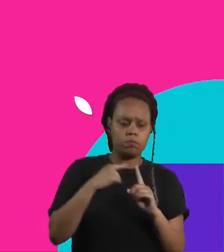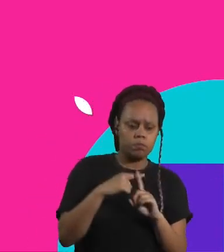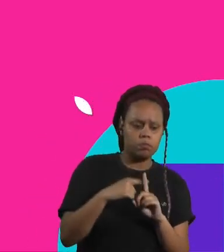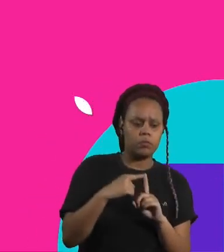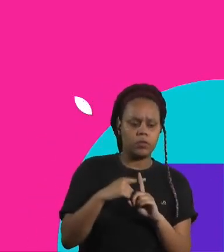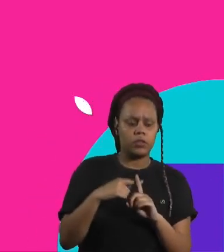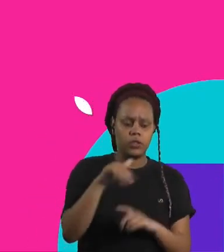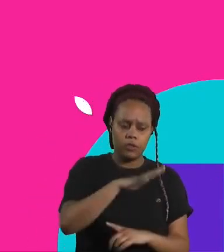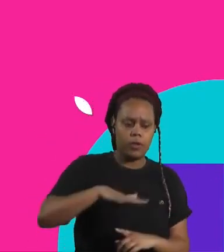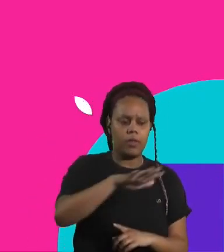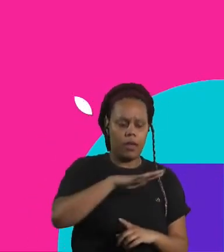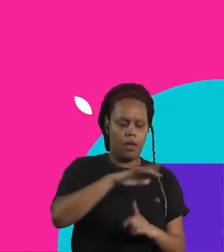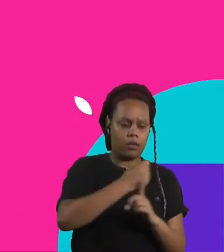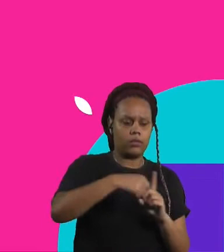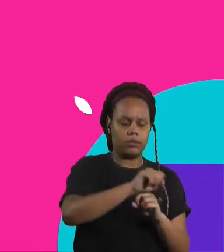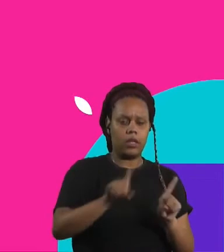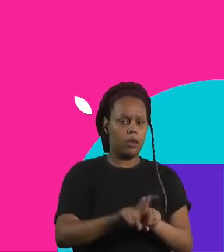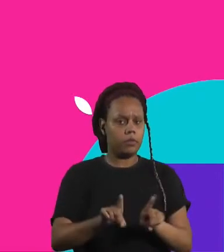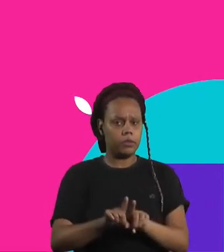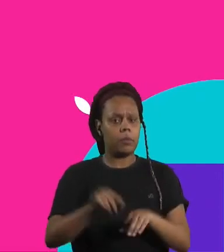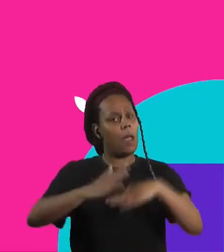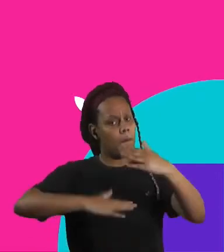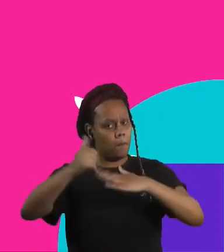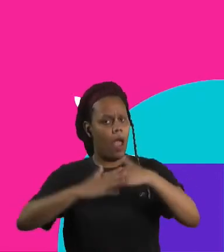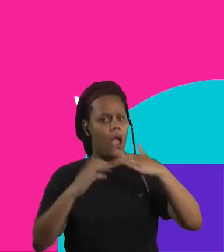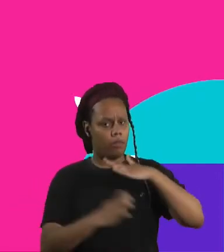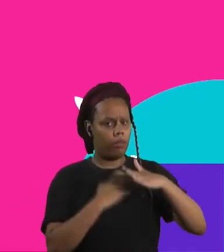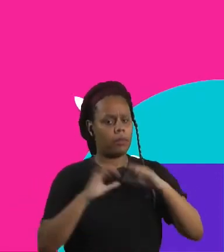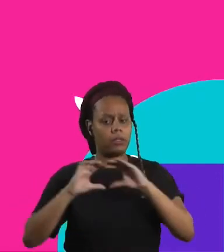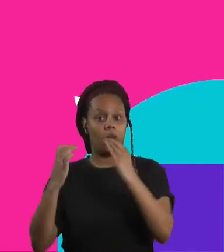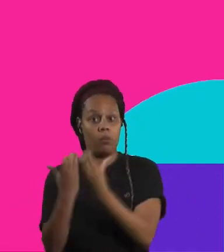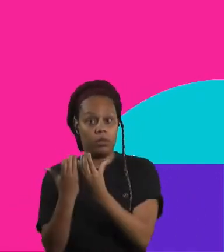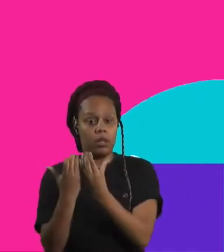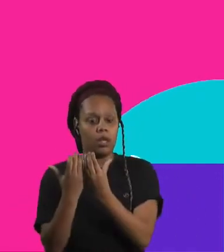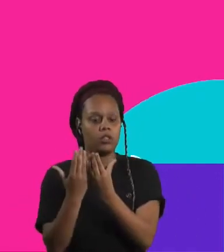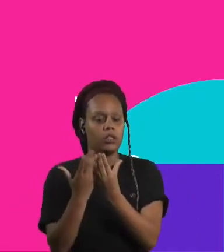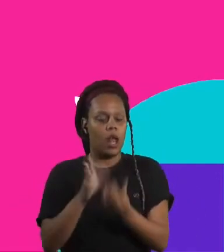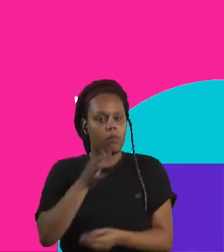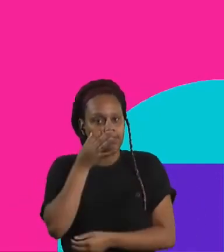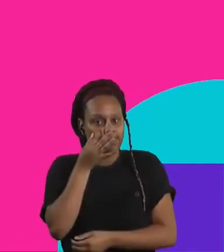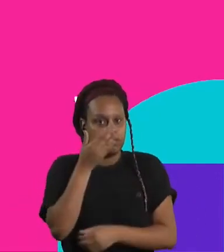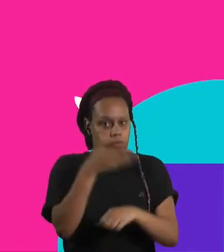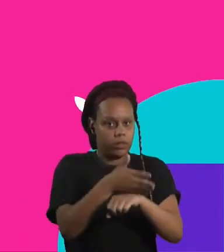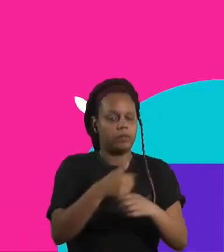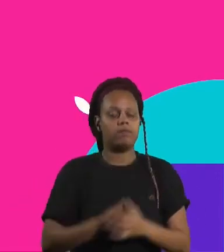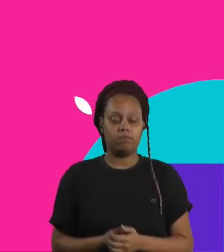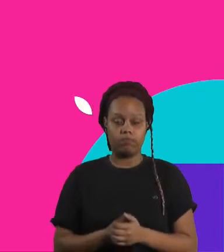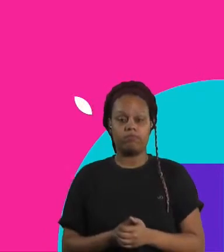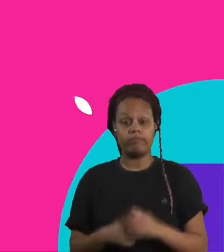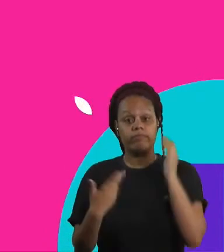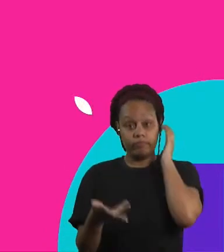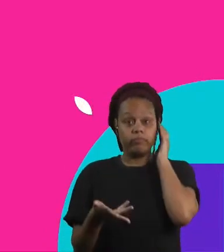de responsabilidade social e também da atuação da empresa nas comunidades onde ela está inserida. Então, a gente desenvolveu um dashboard,